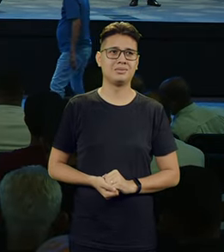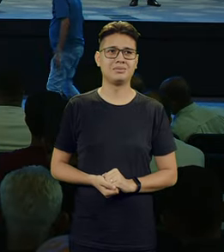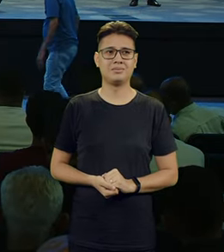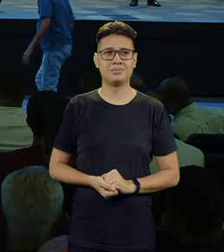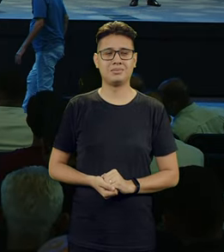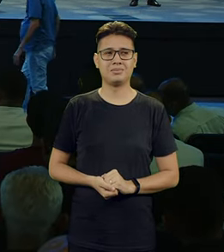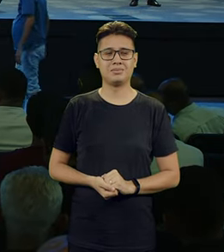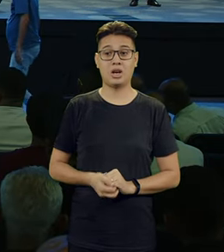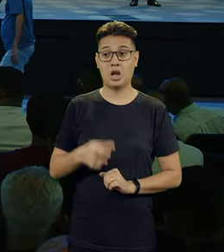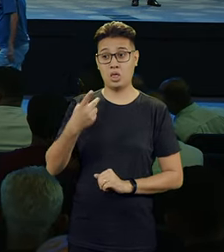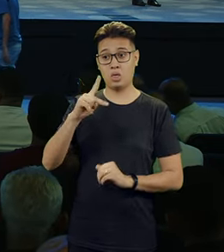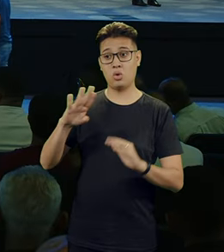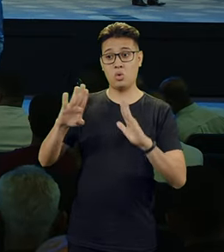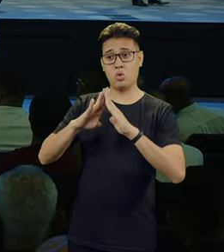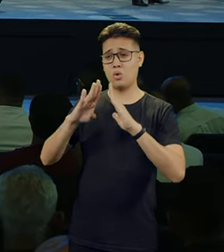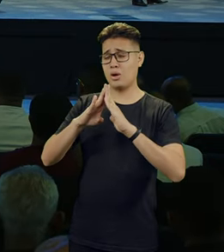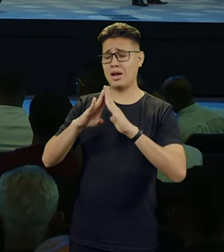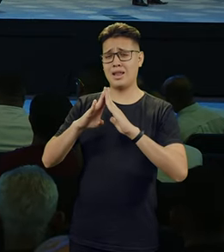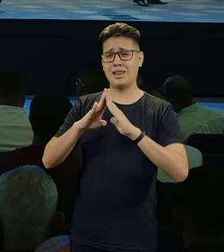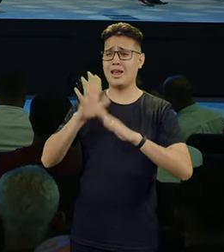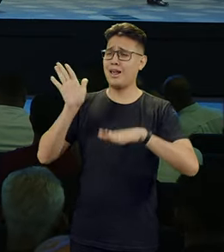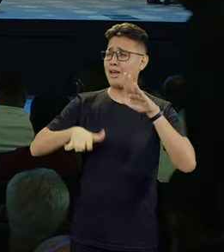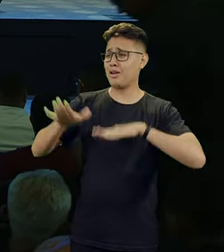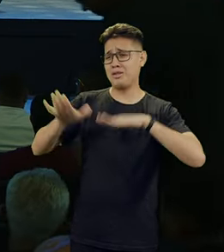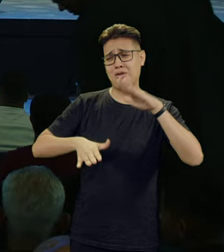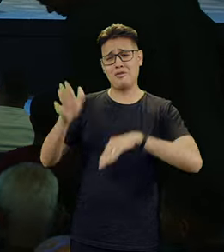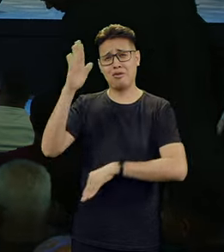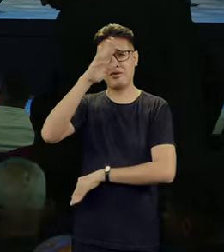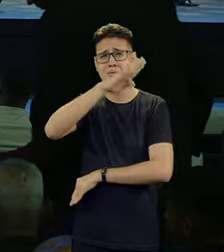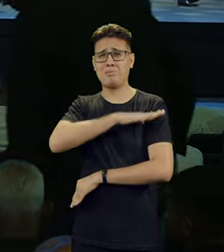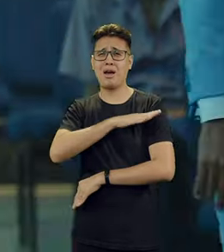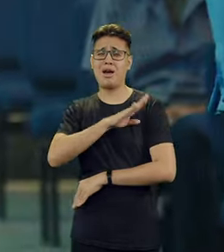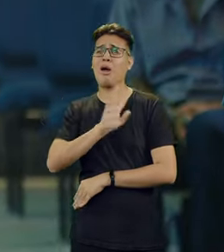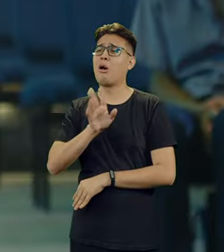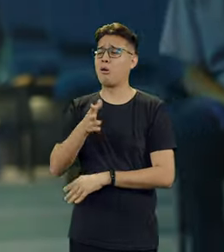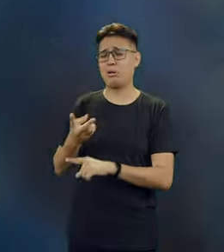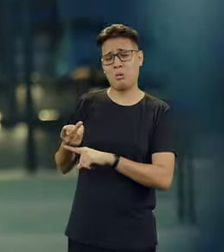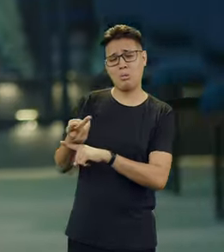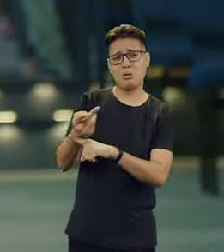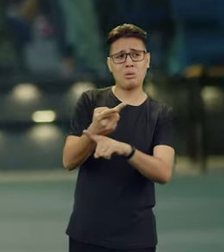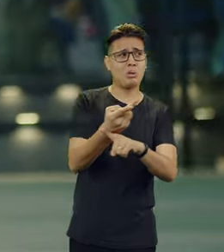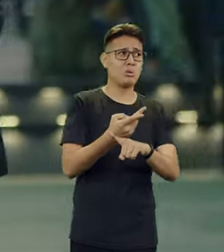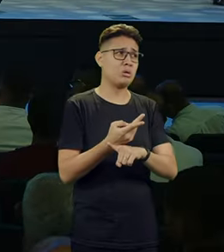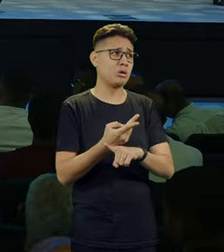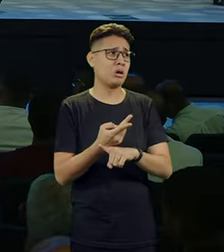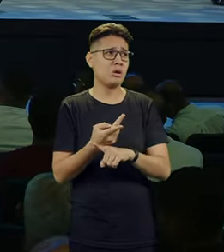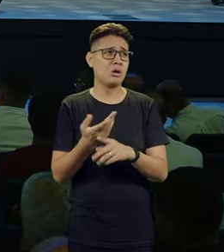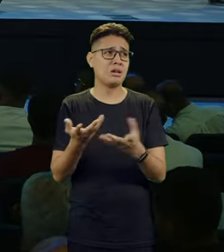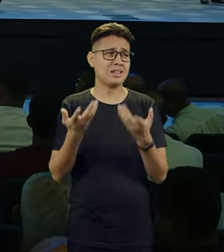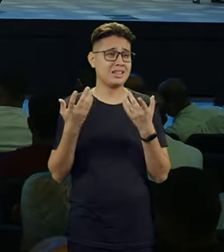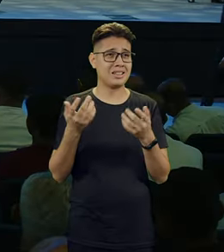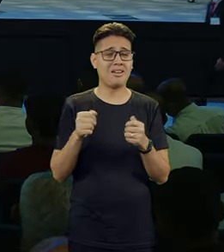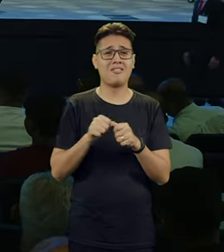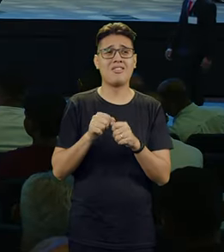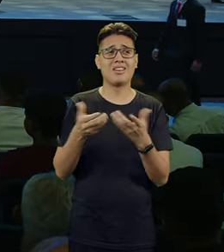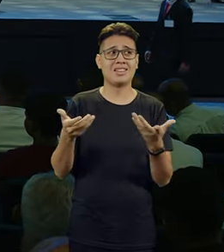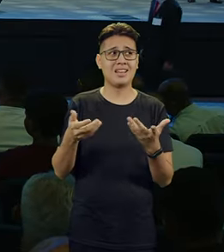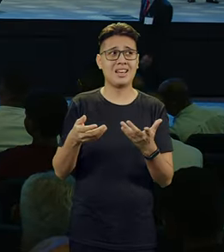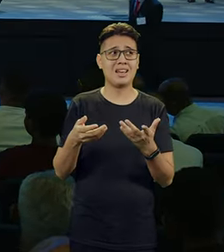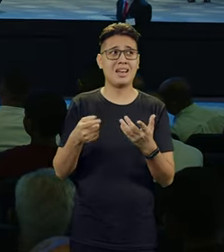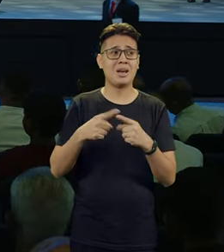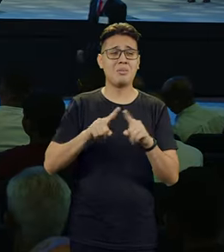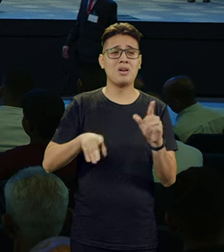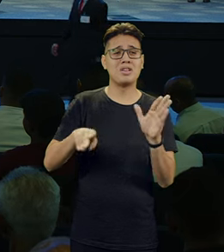A sua casa de repente não está bem e você já procurou todos os meios e você hoje chegou